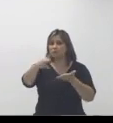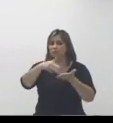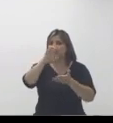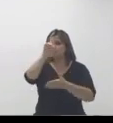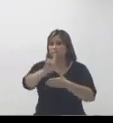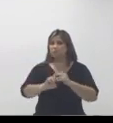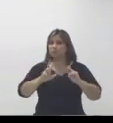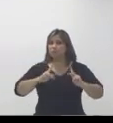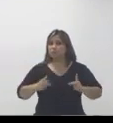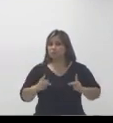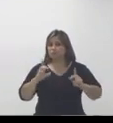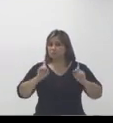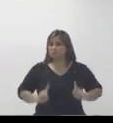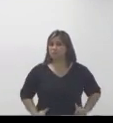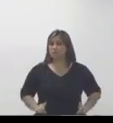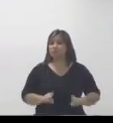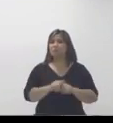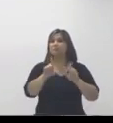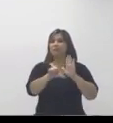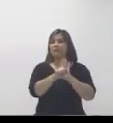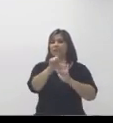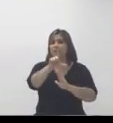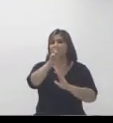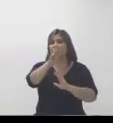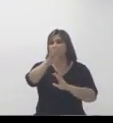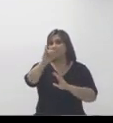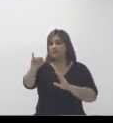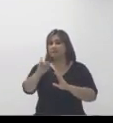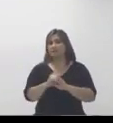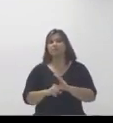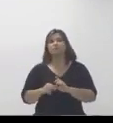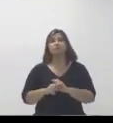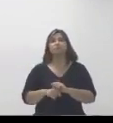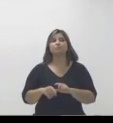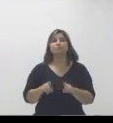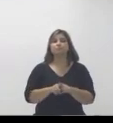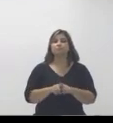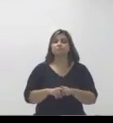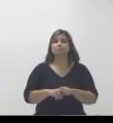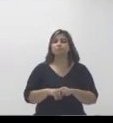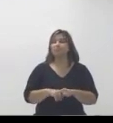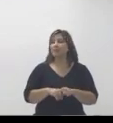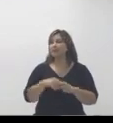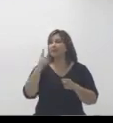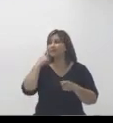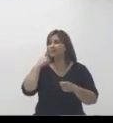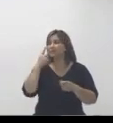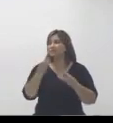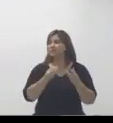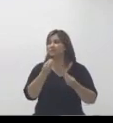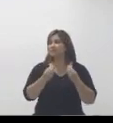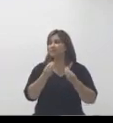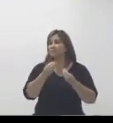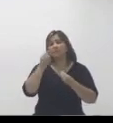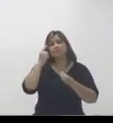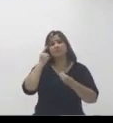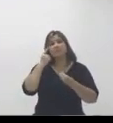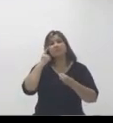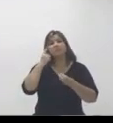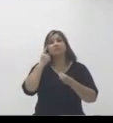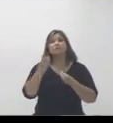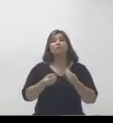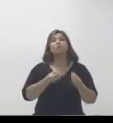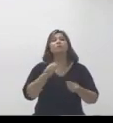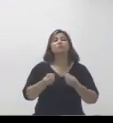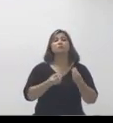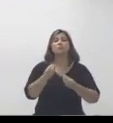pessoa com deficiência quanto à lei brasileira de inclusão da pessoa com deficiência e tentará inicialmente está a refletir